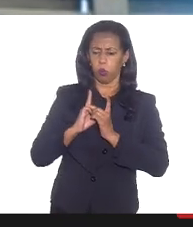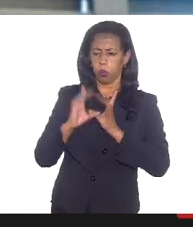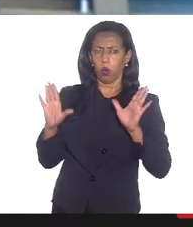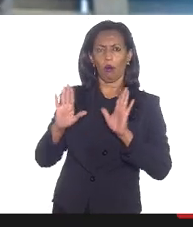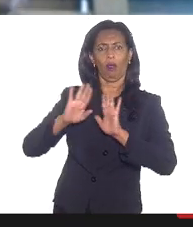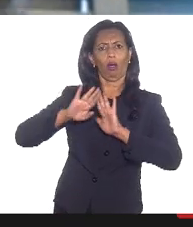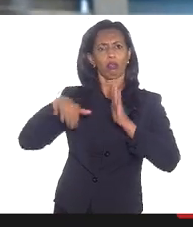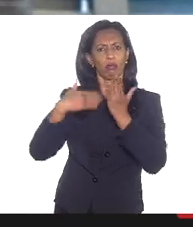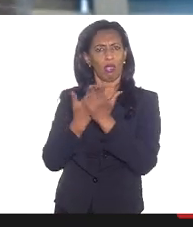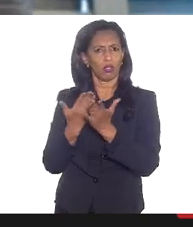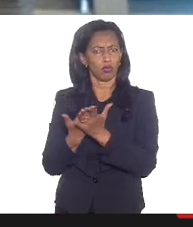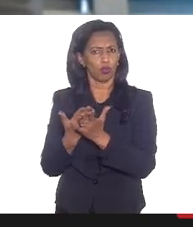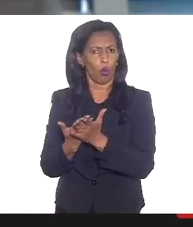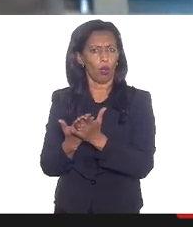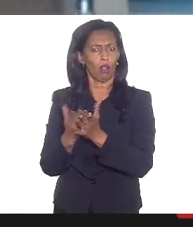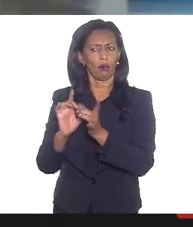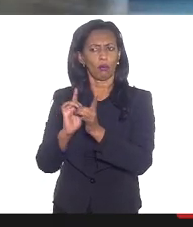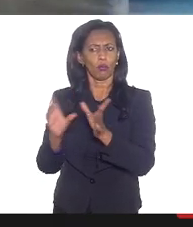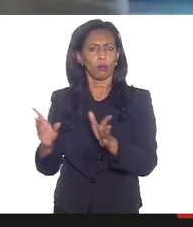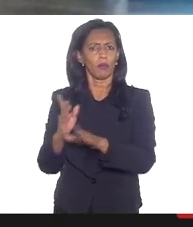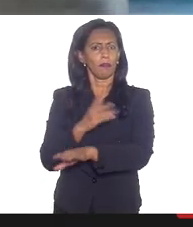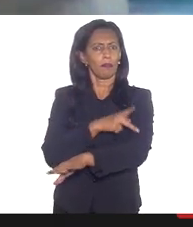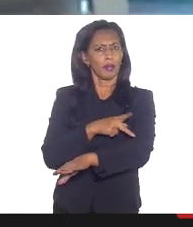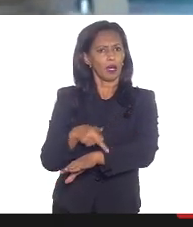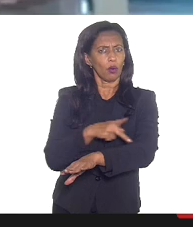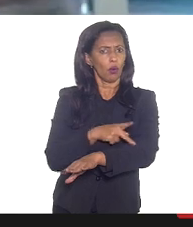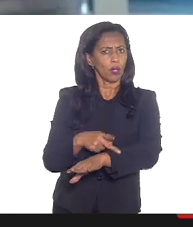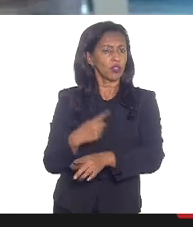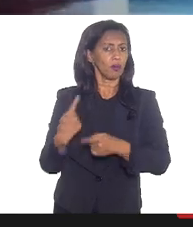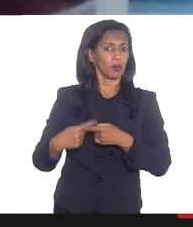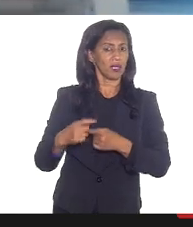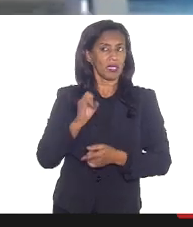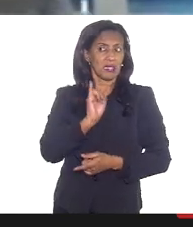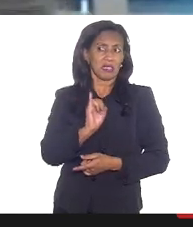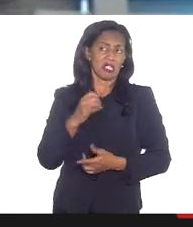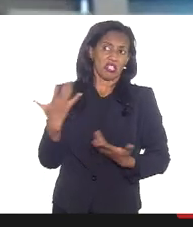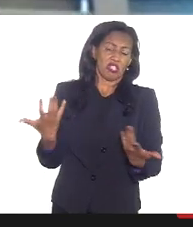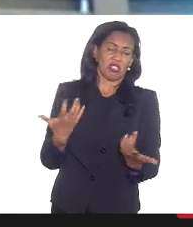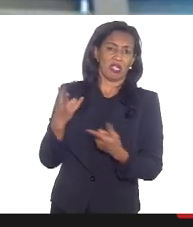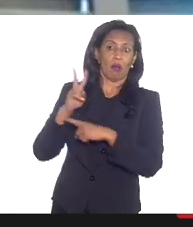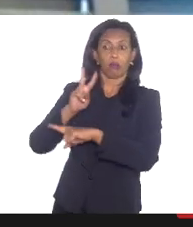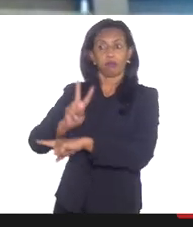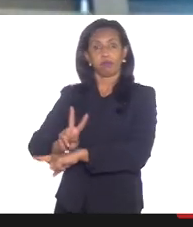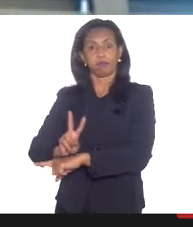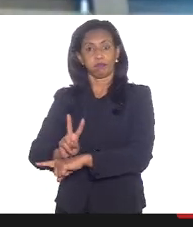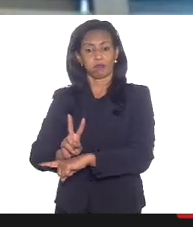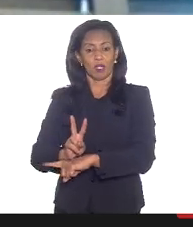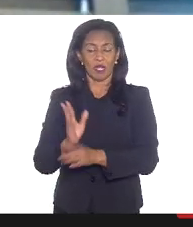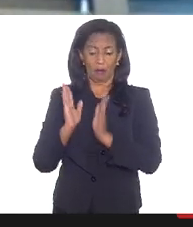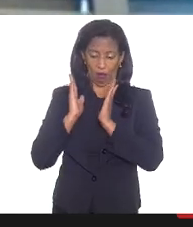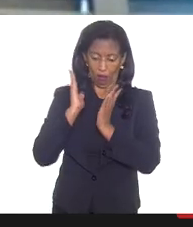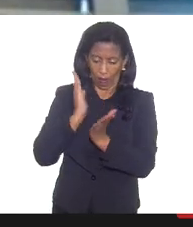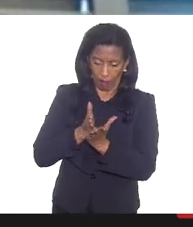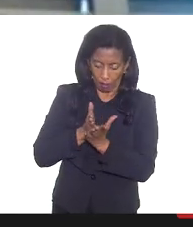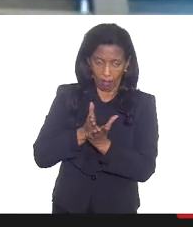escola, da autonomia pedagógica, pois se a gente quiser, né, preservar e